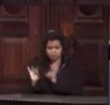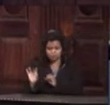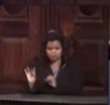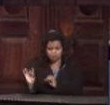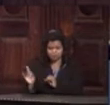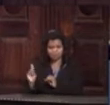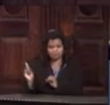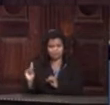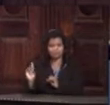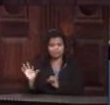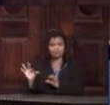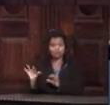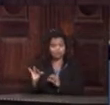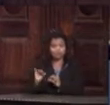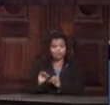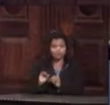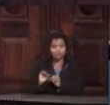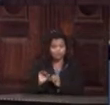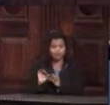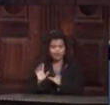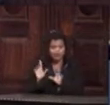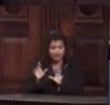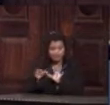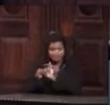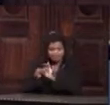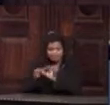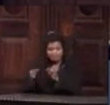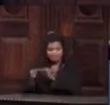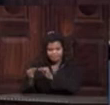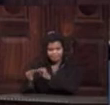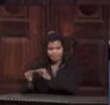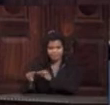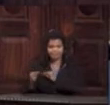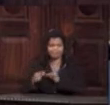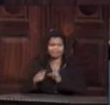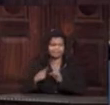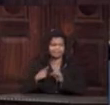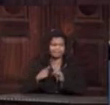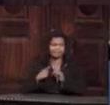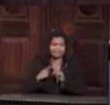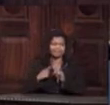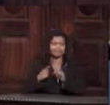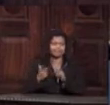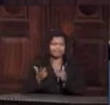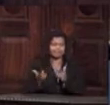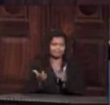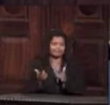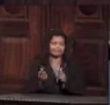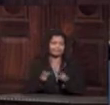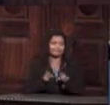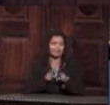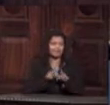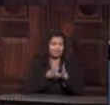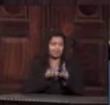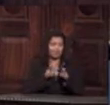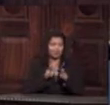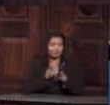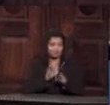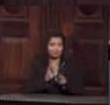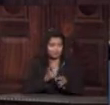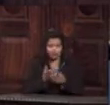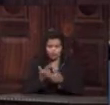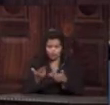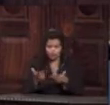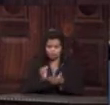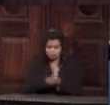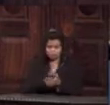cujo epicentro está a entrega das nossas riquezas na recolocação do